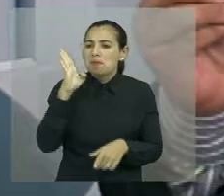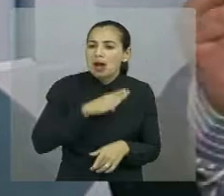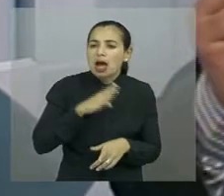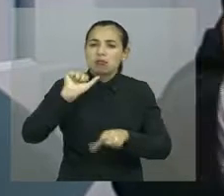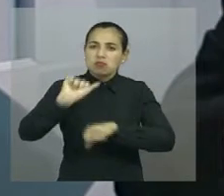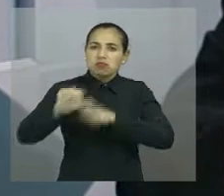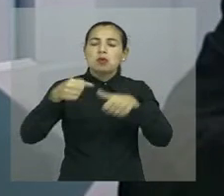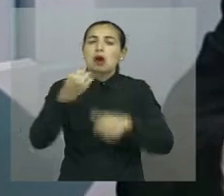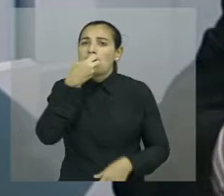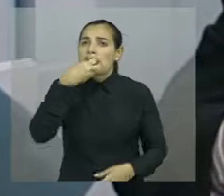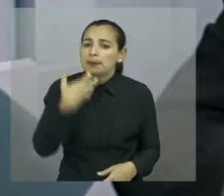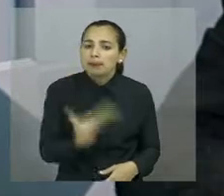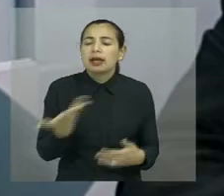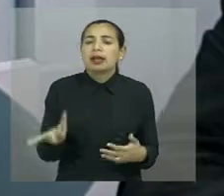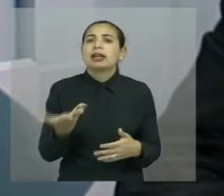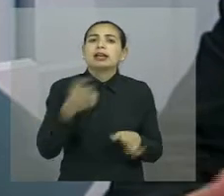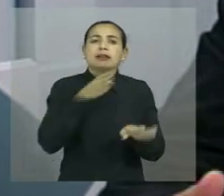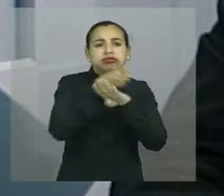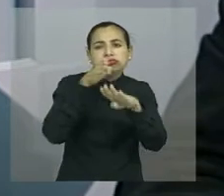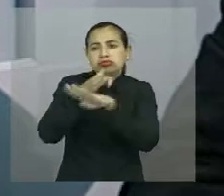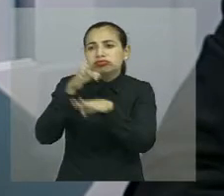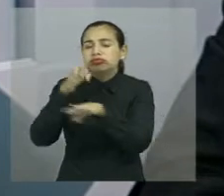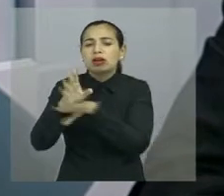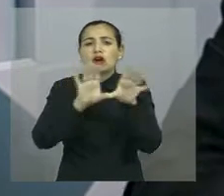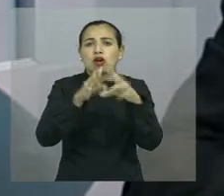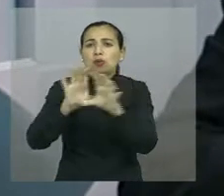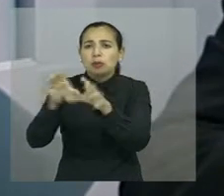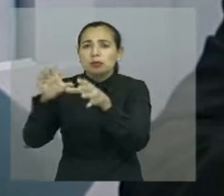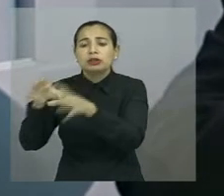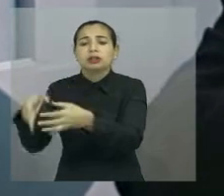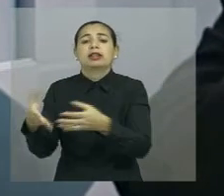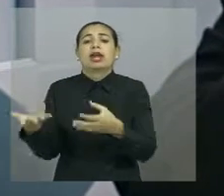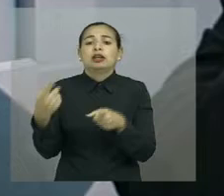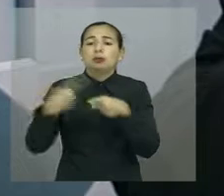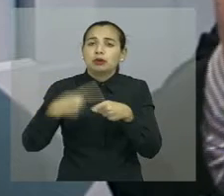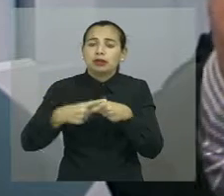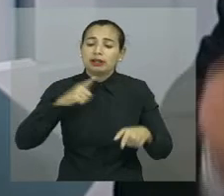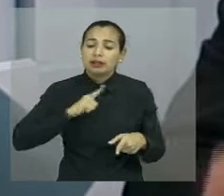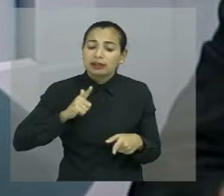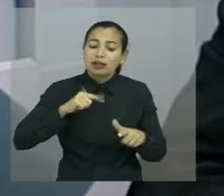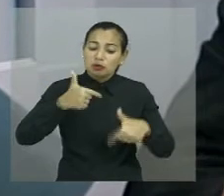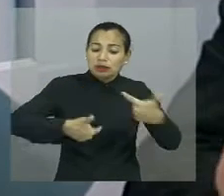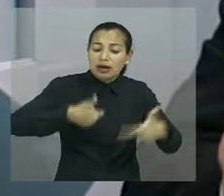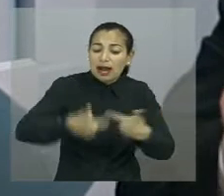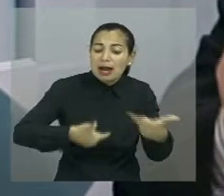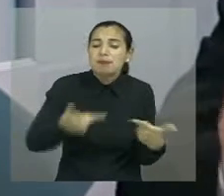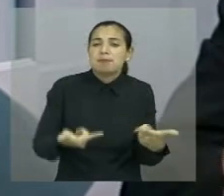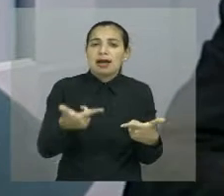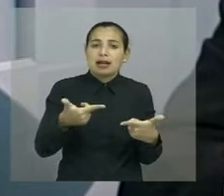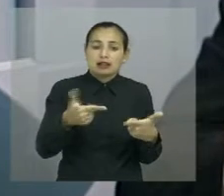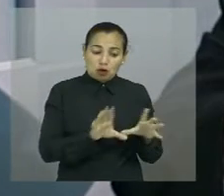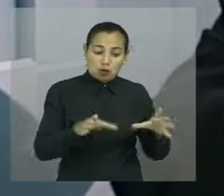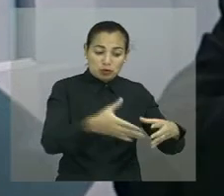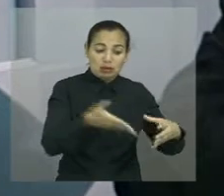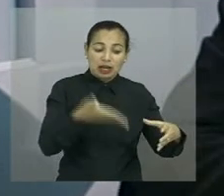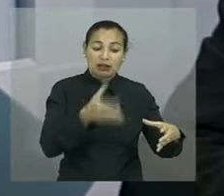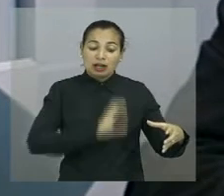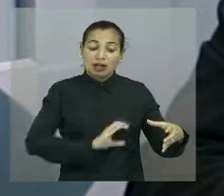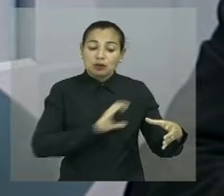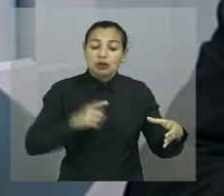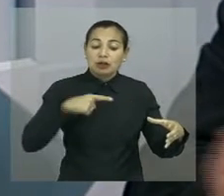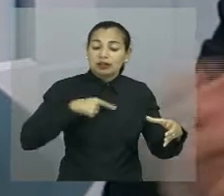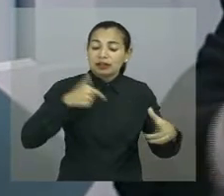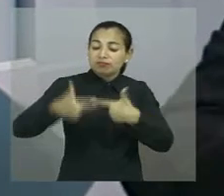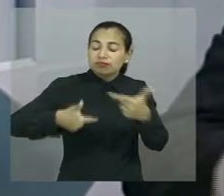ministrada através dessas comunidades. Então, essas comunidades, elas têm um trabalho, uma importância grande